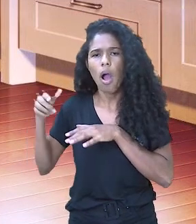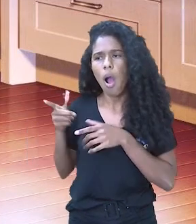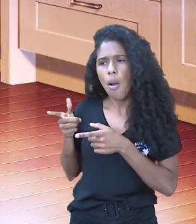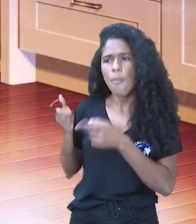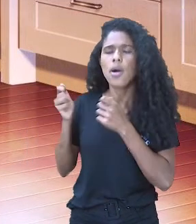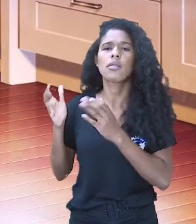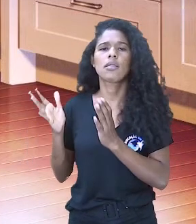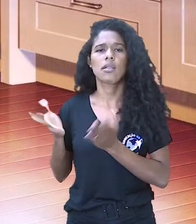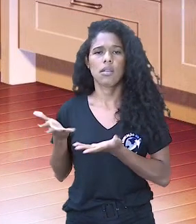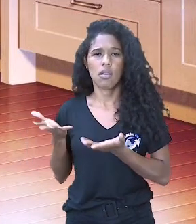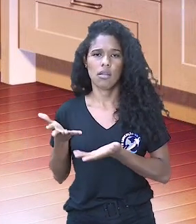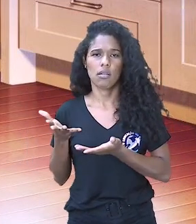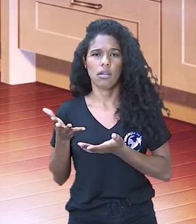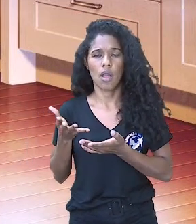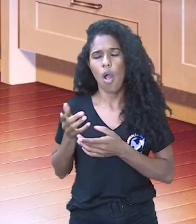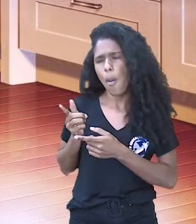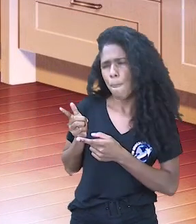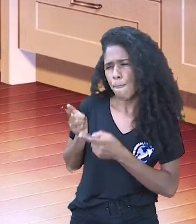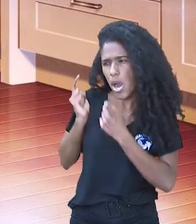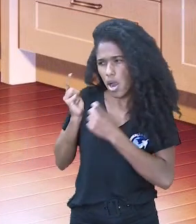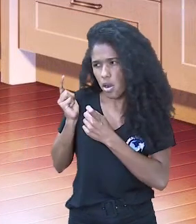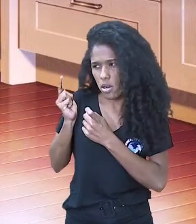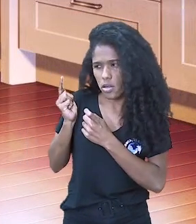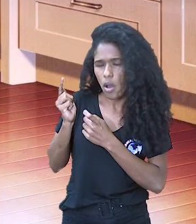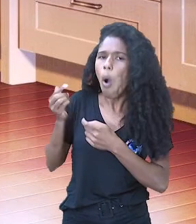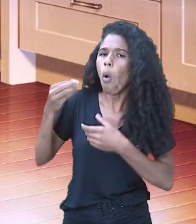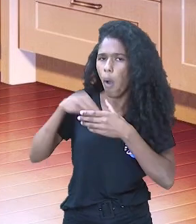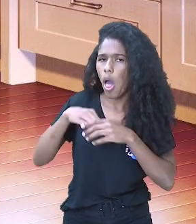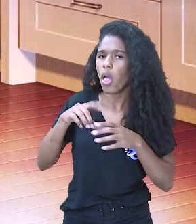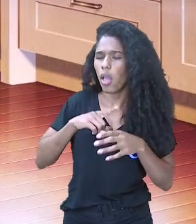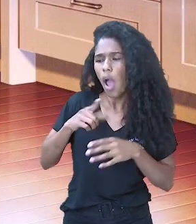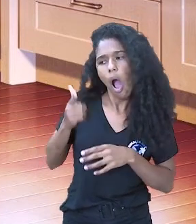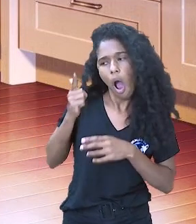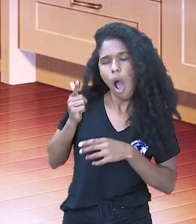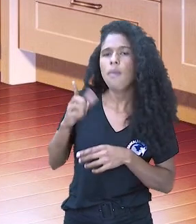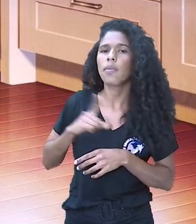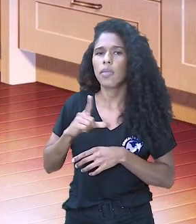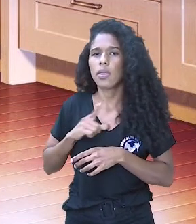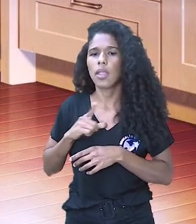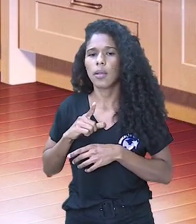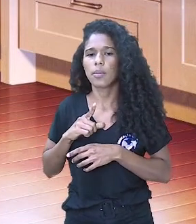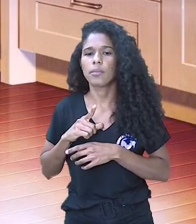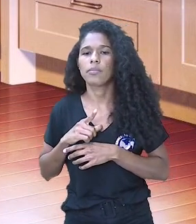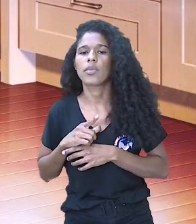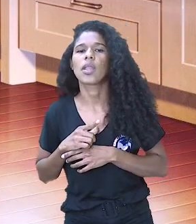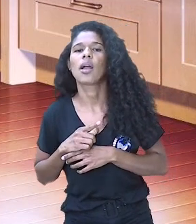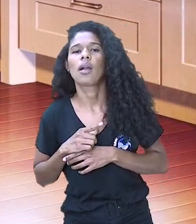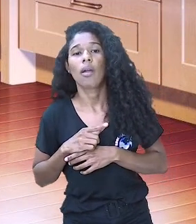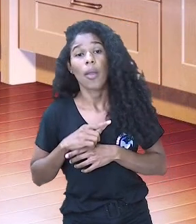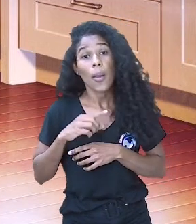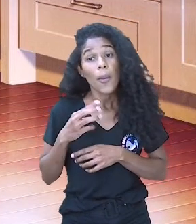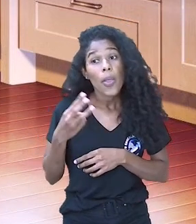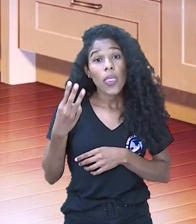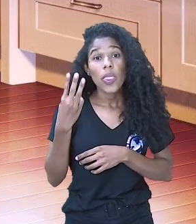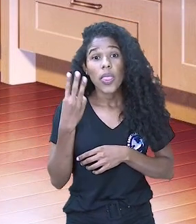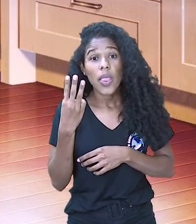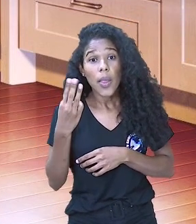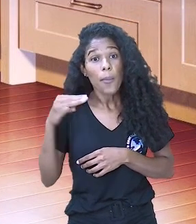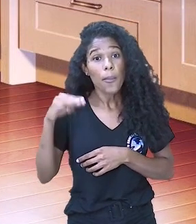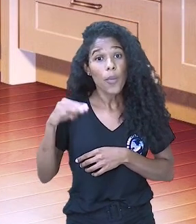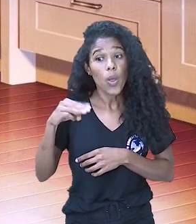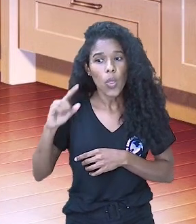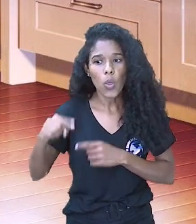cara. Passado menos de 3 minutos, estavam na minha rua 5 carros da polícia,